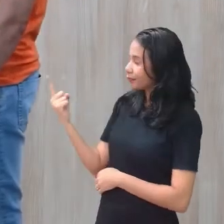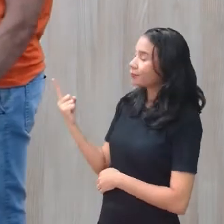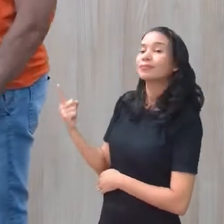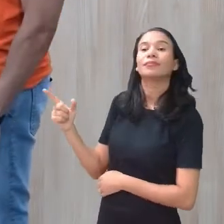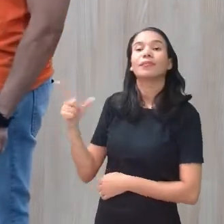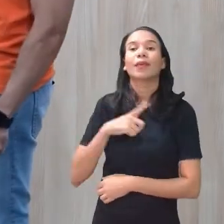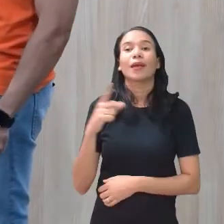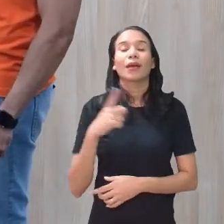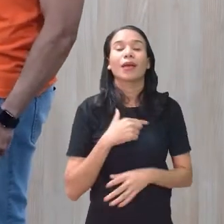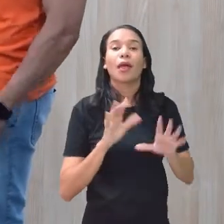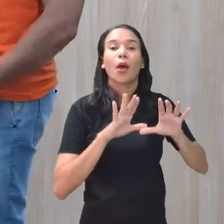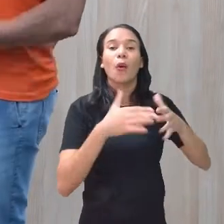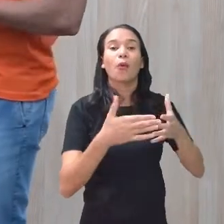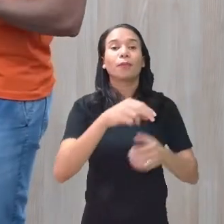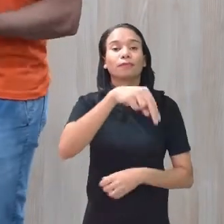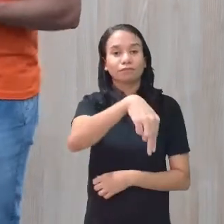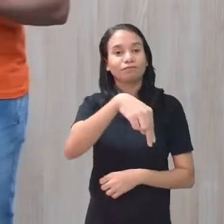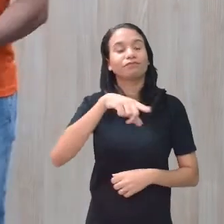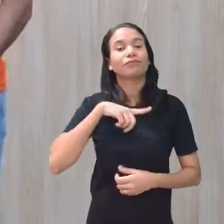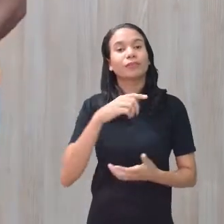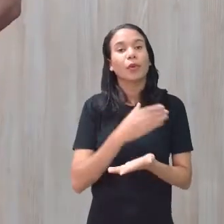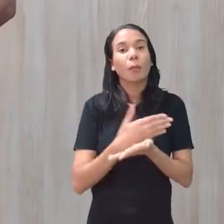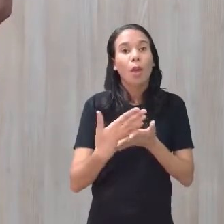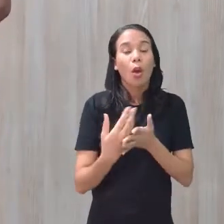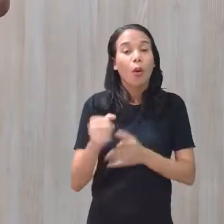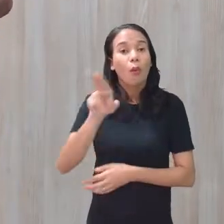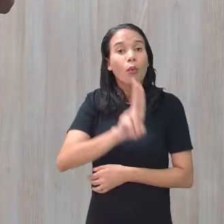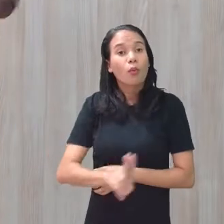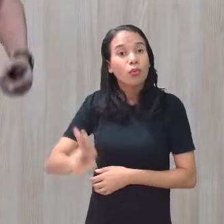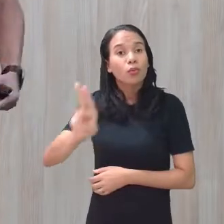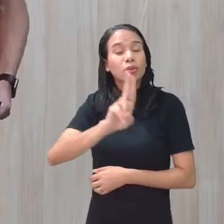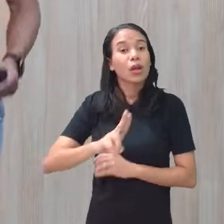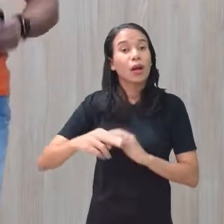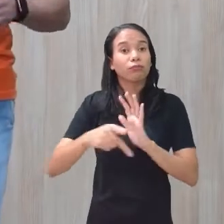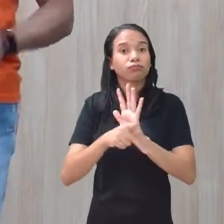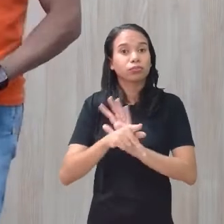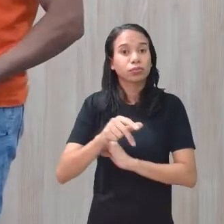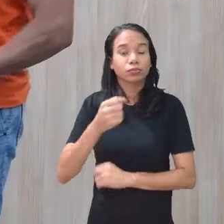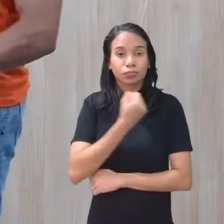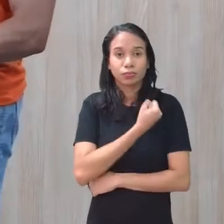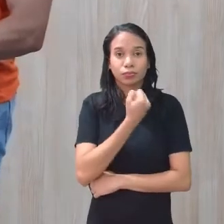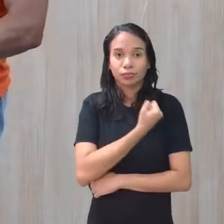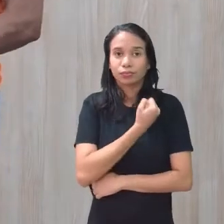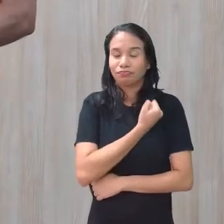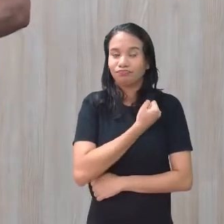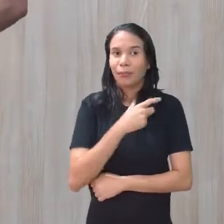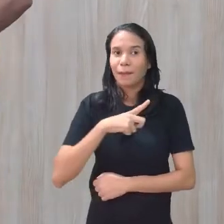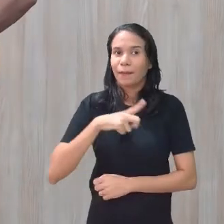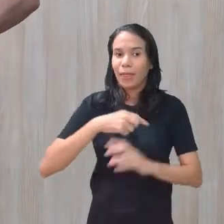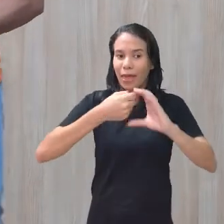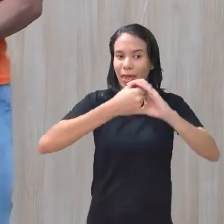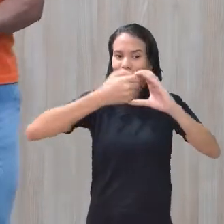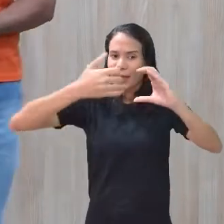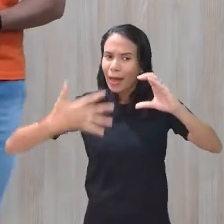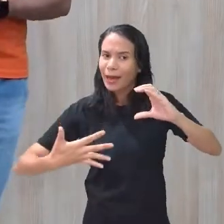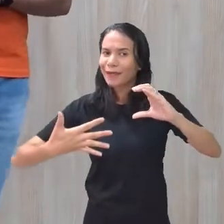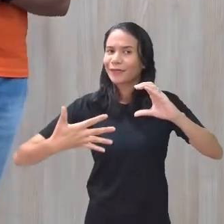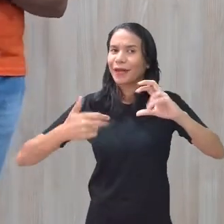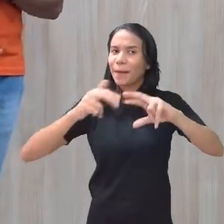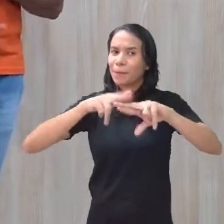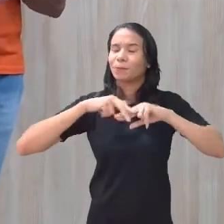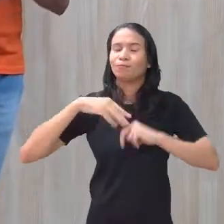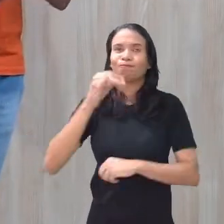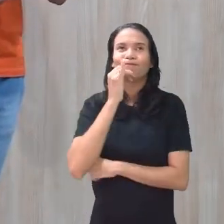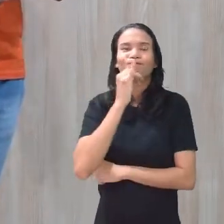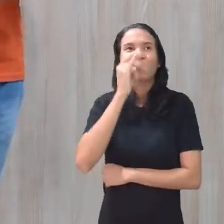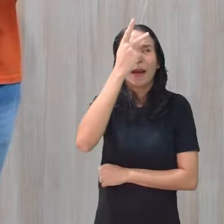o conjunto dos números naturais e eles começaram a usar esses números para classificar. Então, o cara